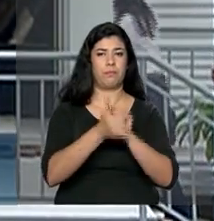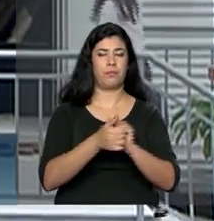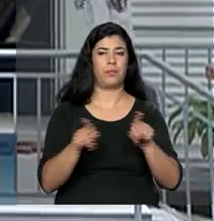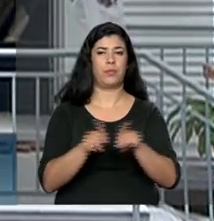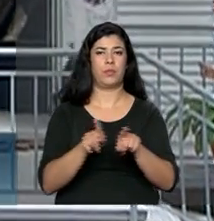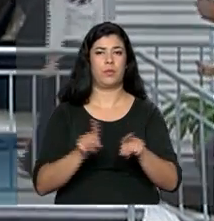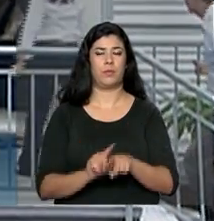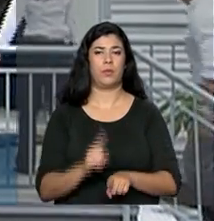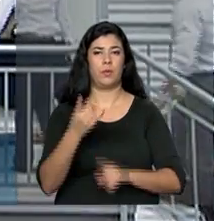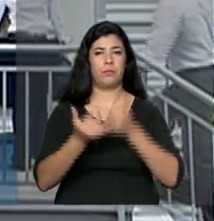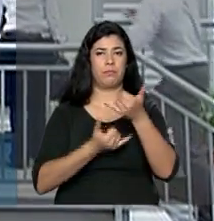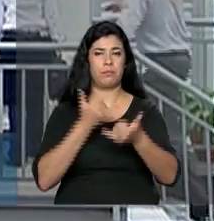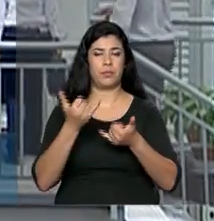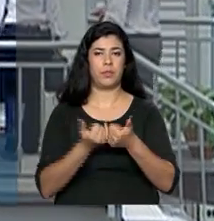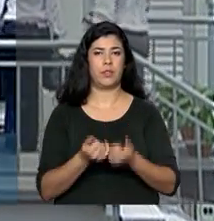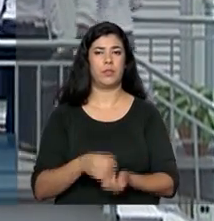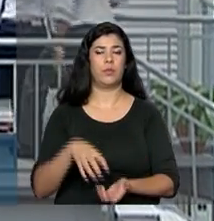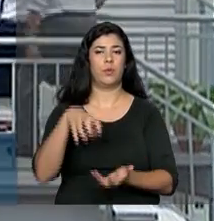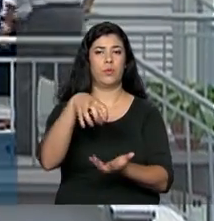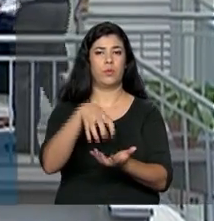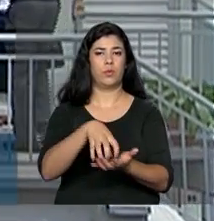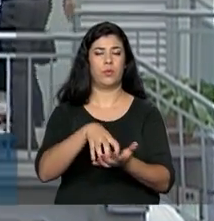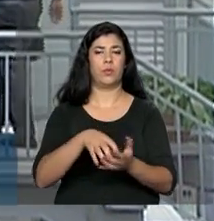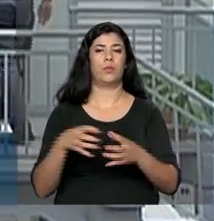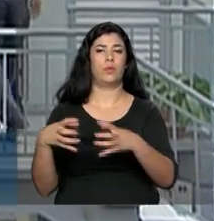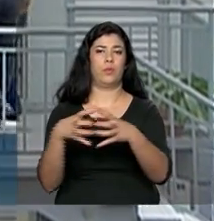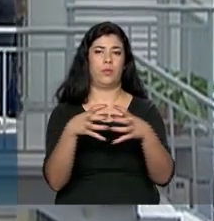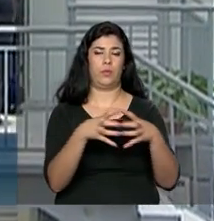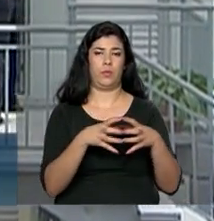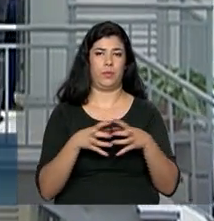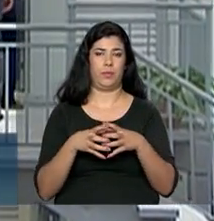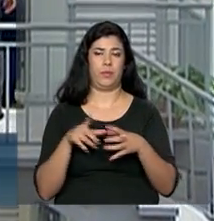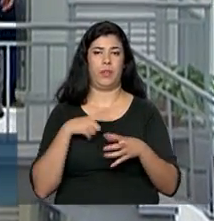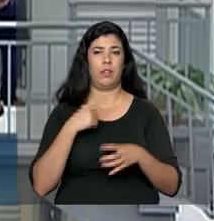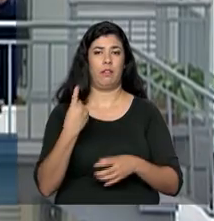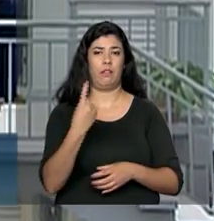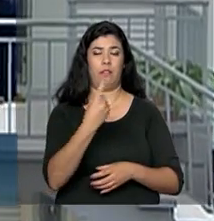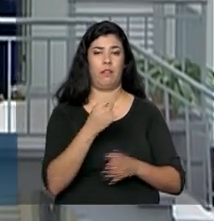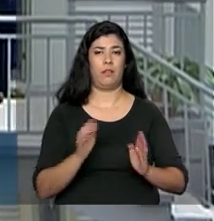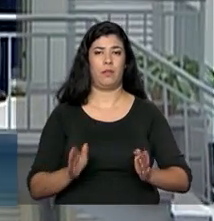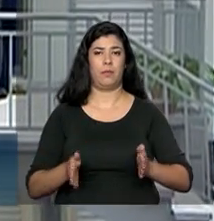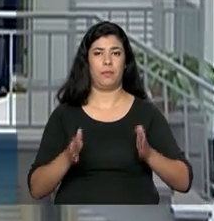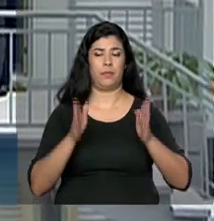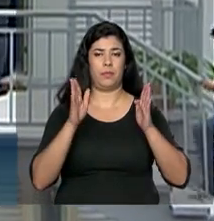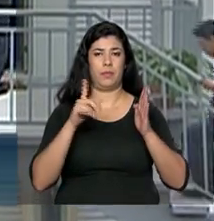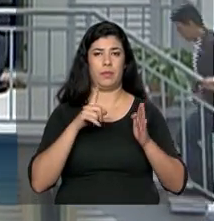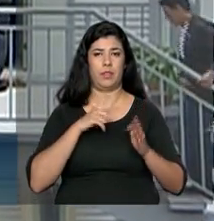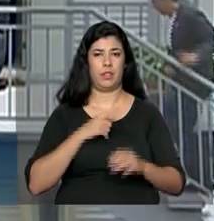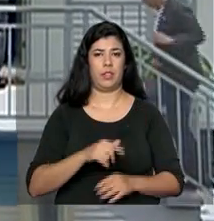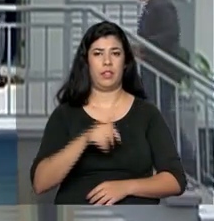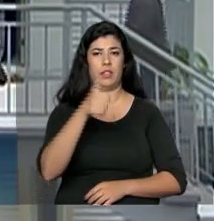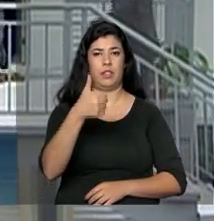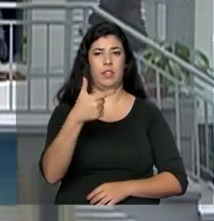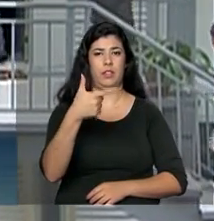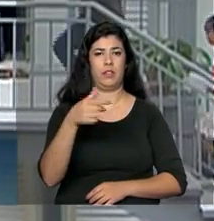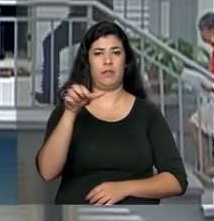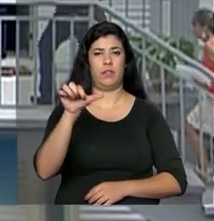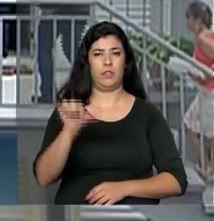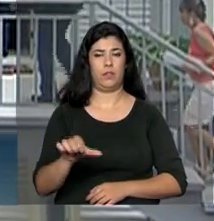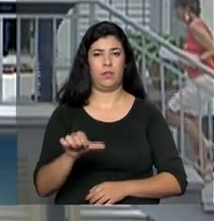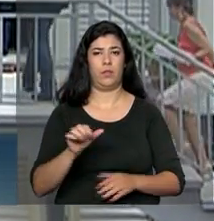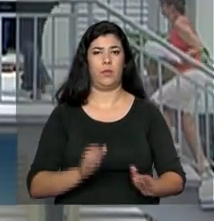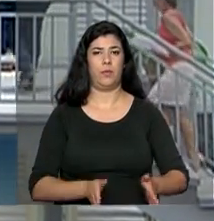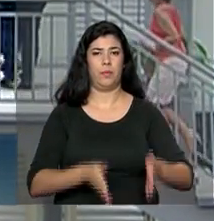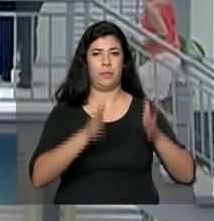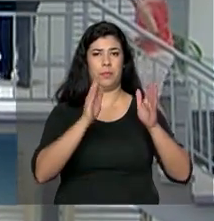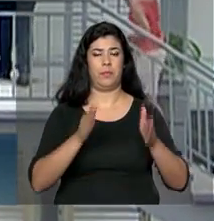um Centro Comunitário os apartamentos eles são distribuídos em 129 blocos